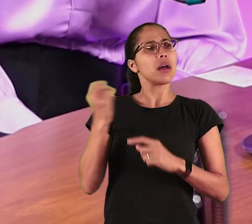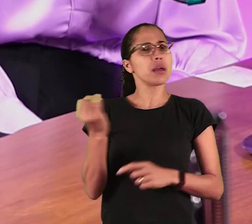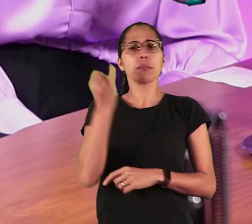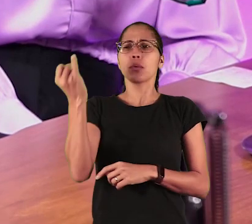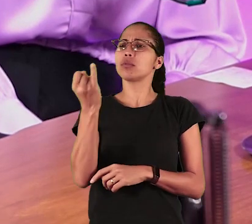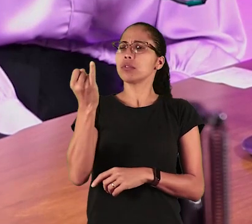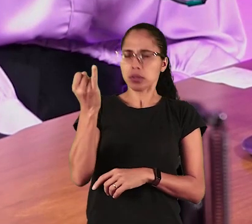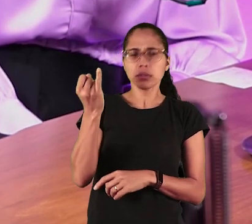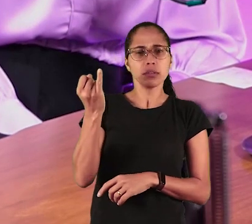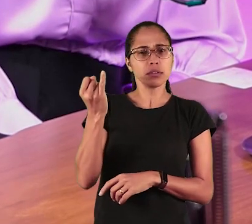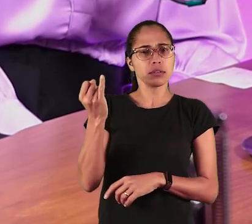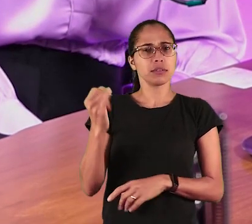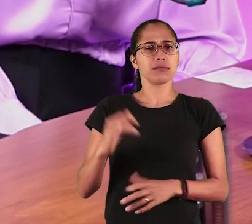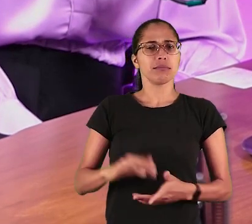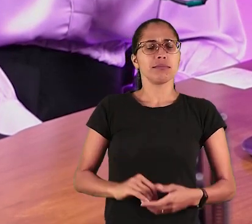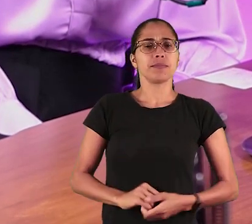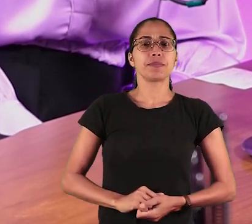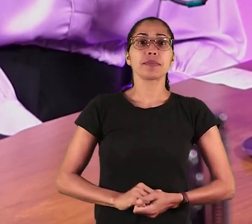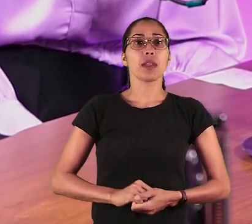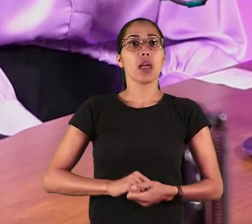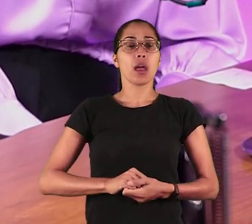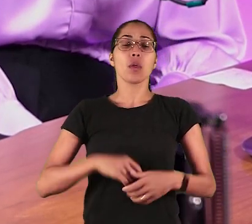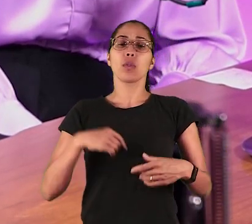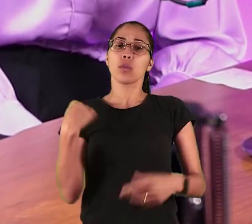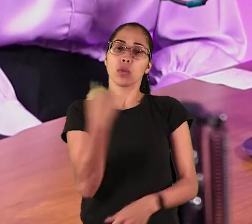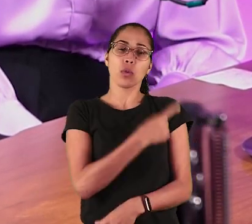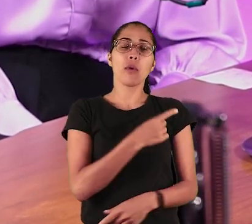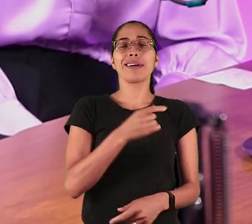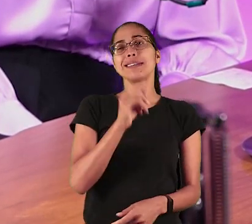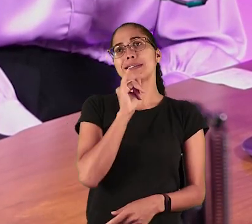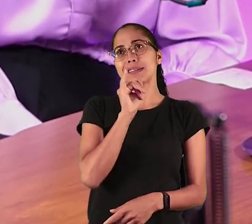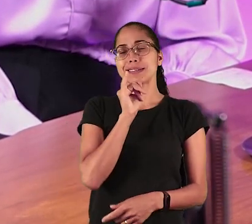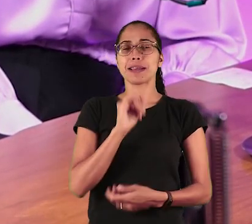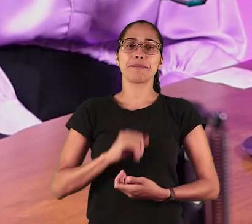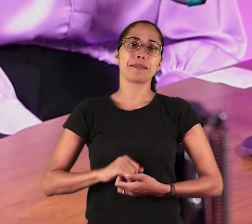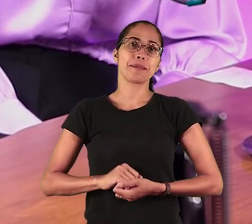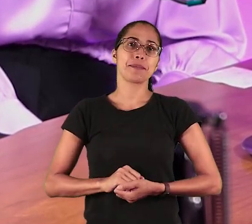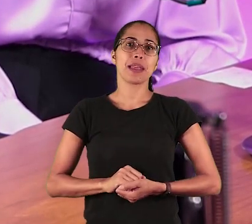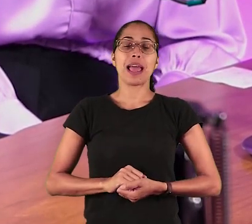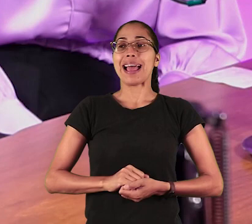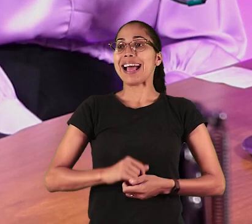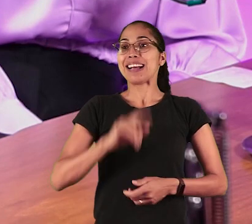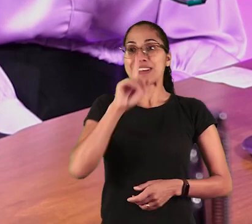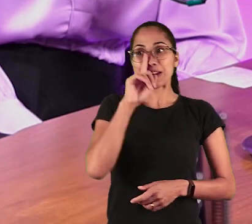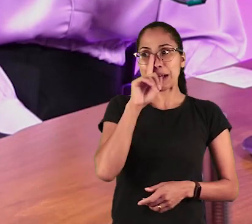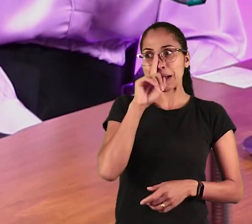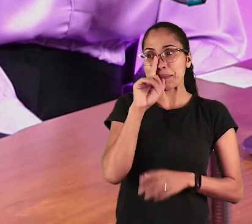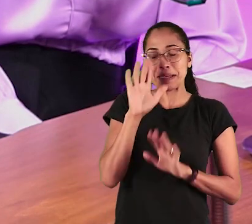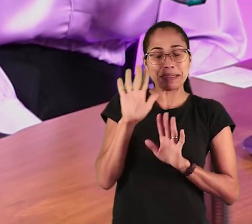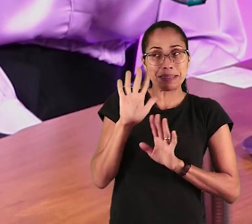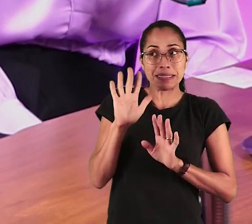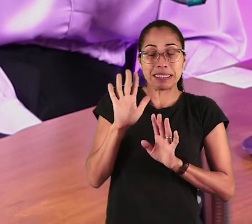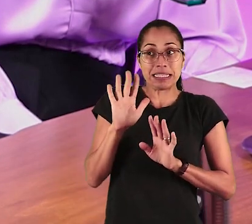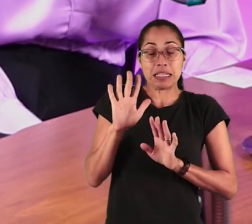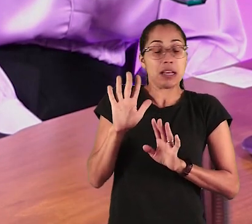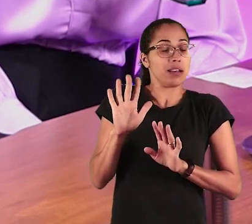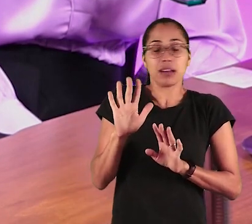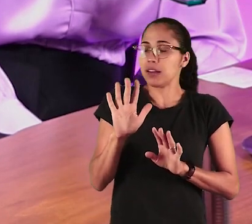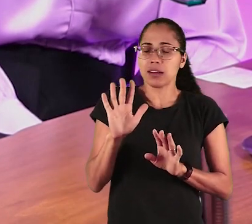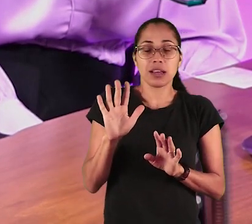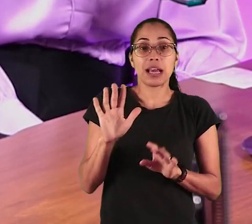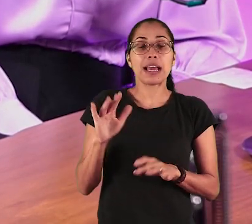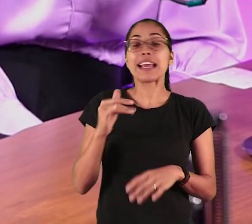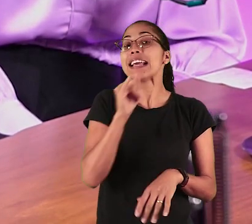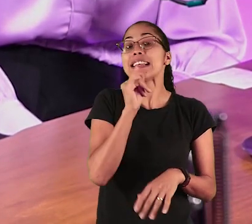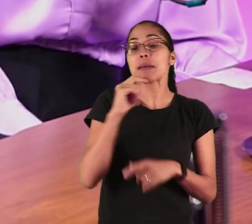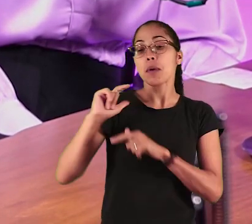como uma prioridade acho isso super importante então a gente falar sobre essa questão né de tomar risco os coragem para mudar e